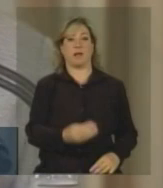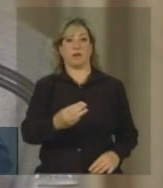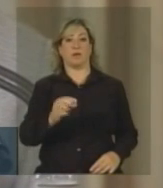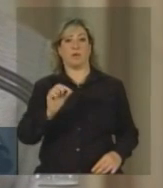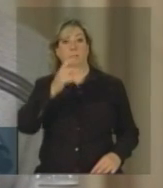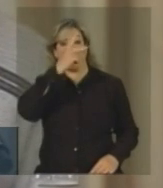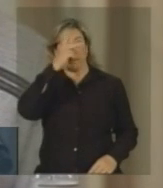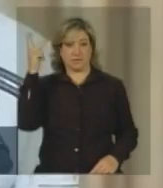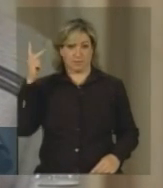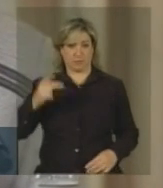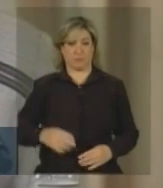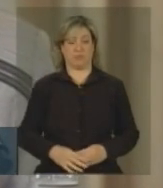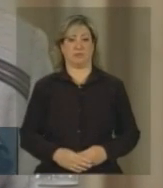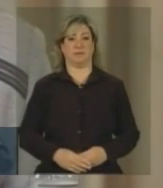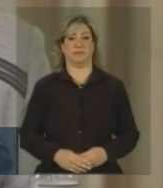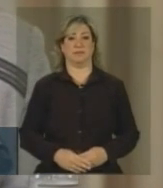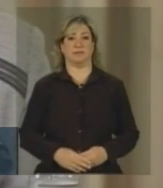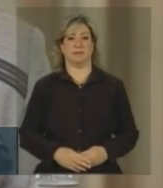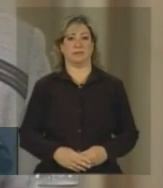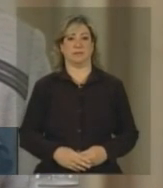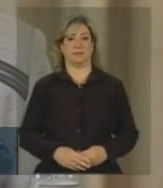de pessoas,